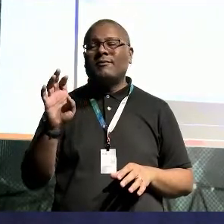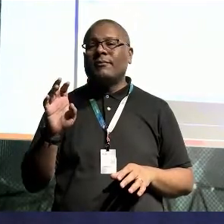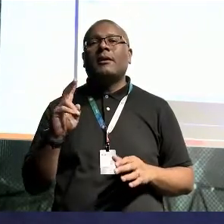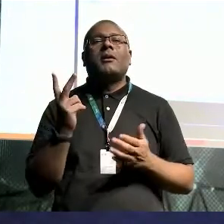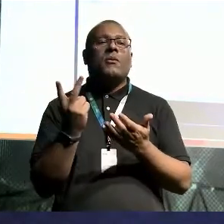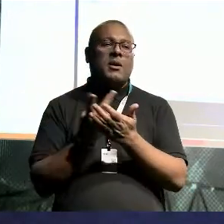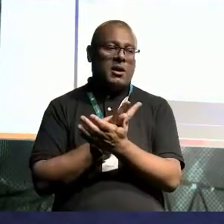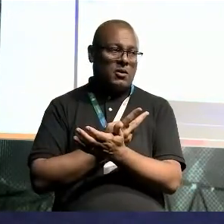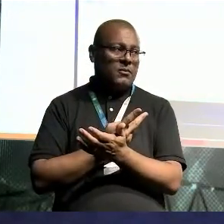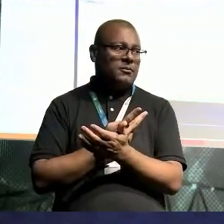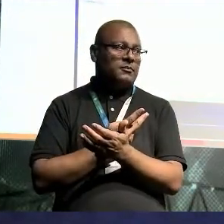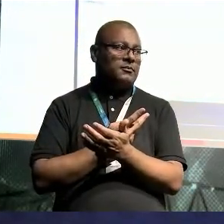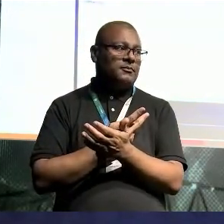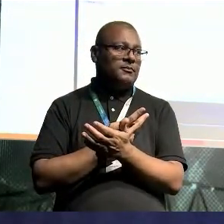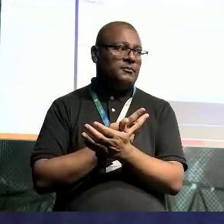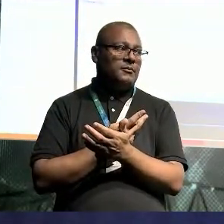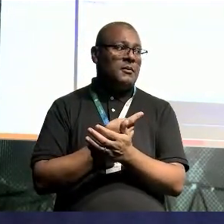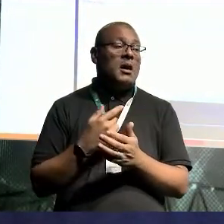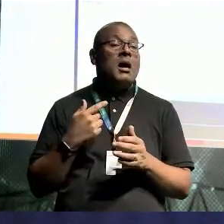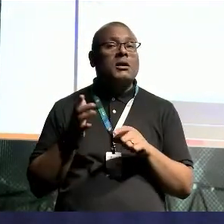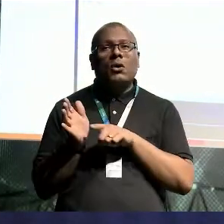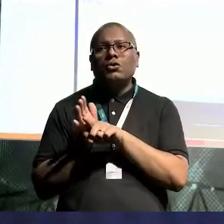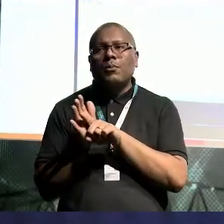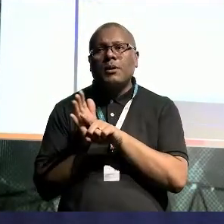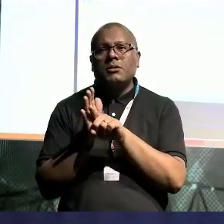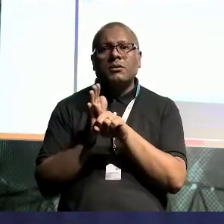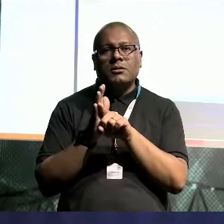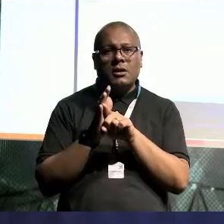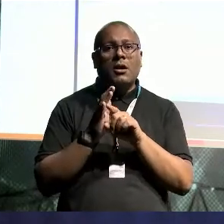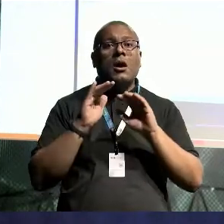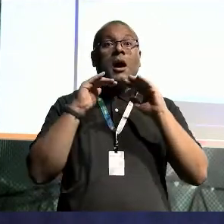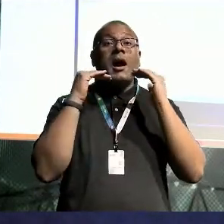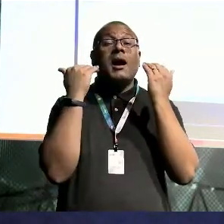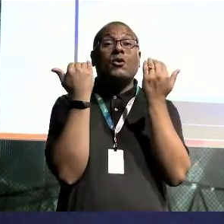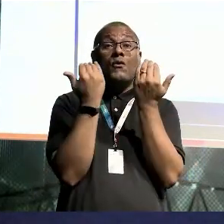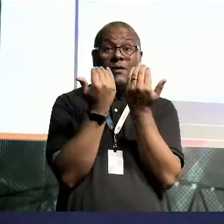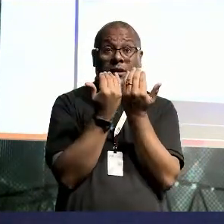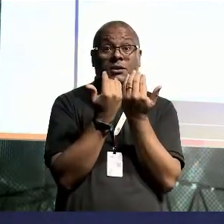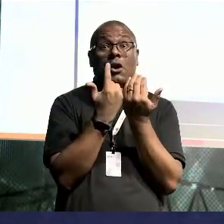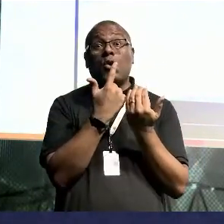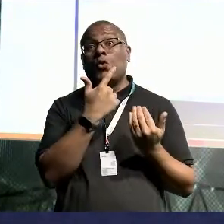falha, até onde eu vi a última conferência do